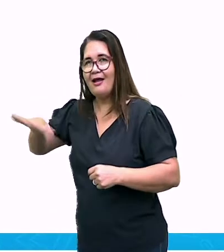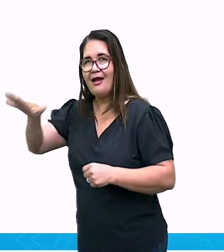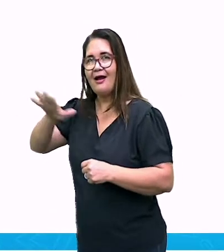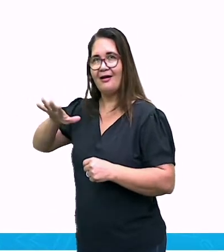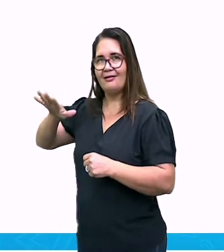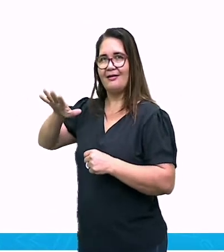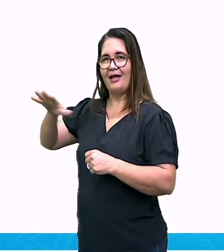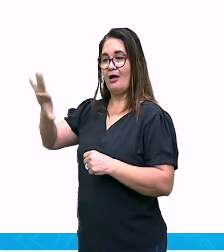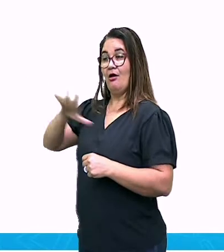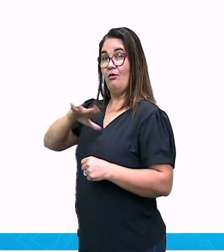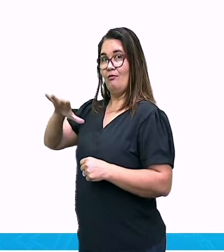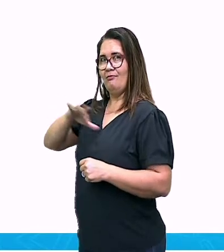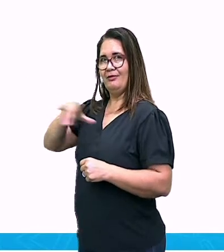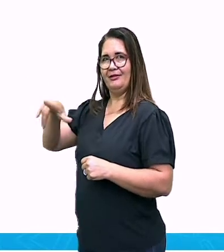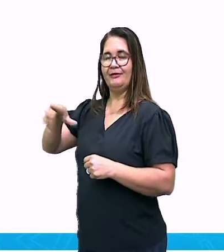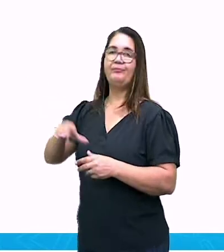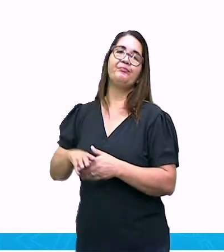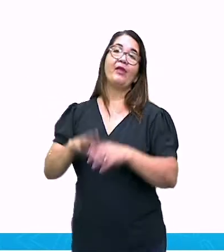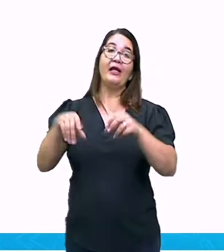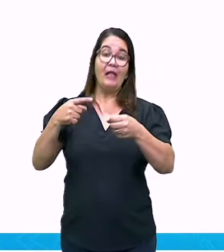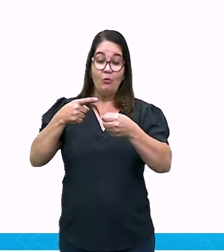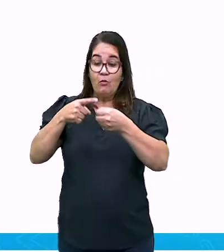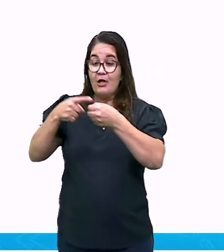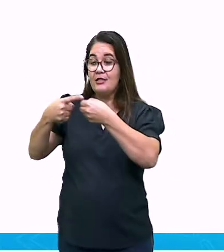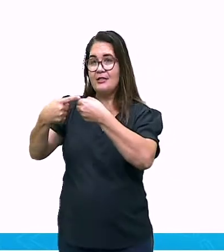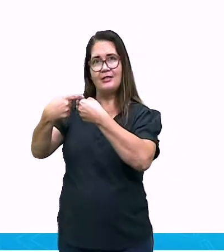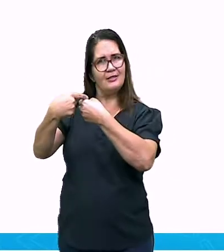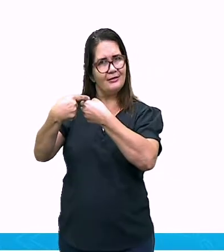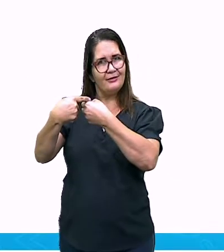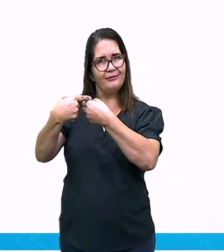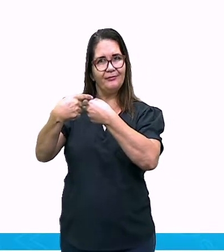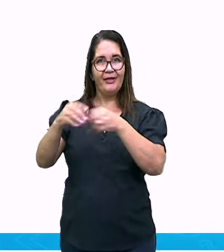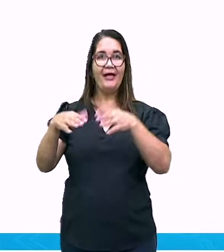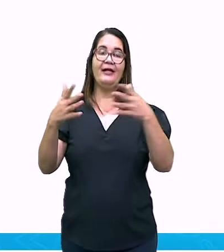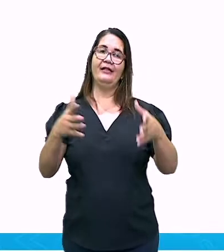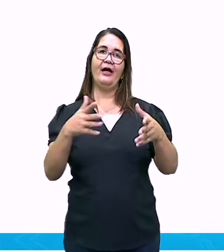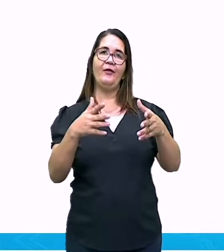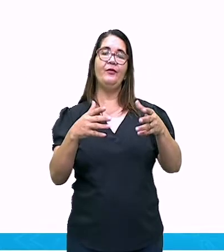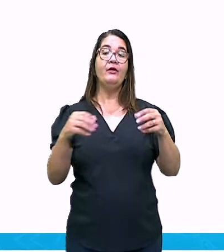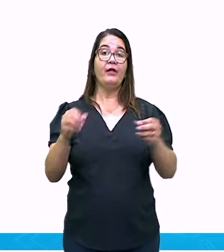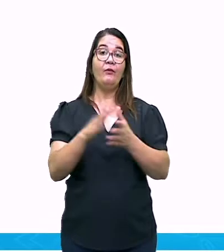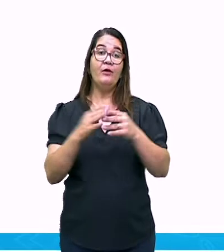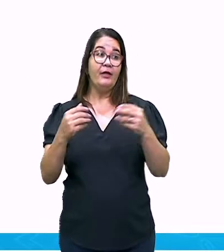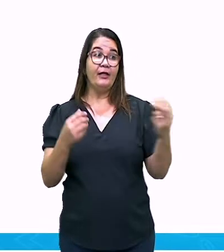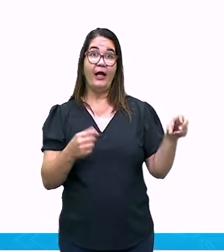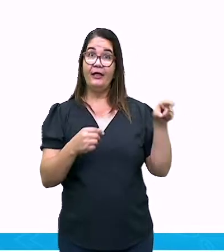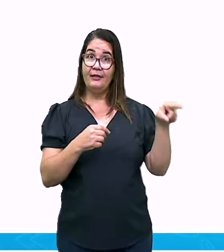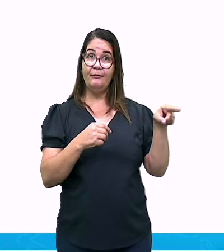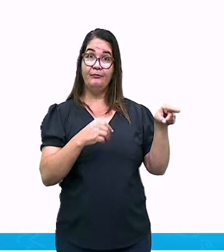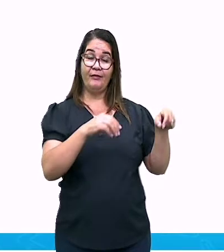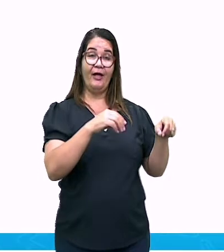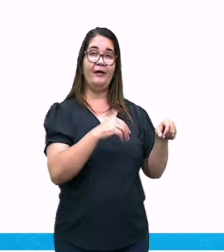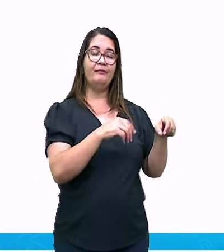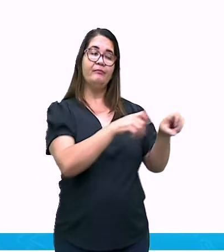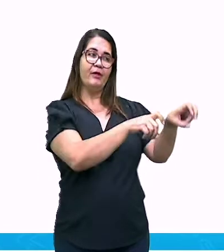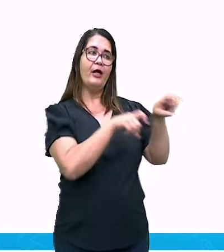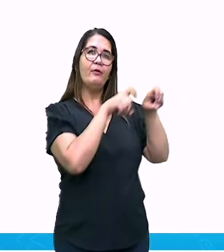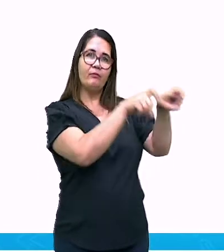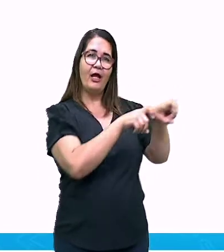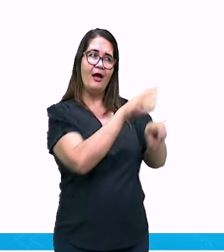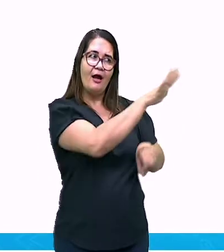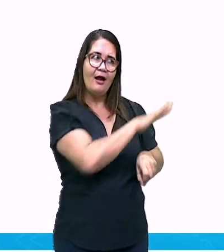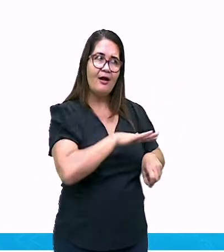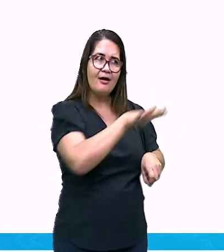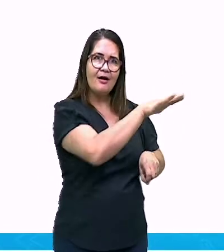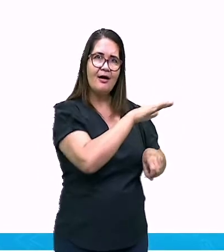nós estamos vendo aqui que o município ele é formado pelo campo, que nós chamamos de área rural, e